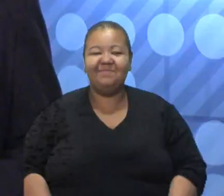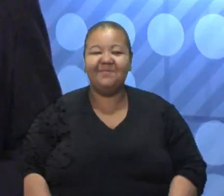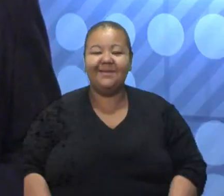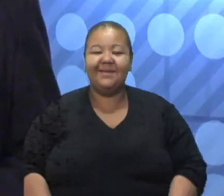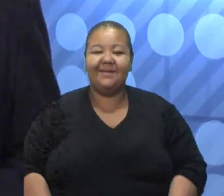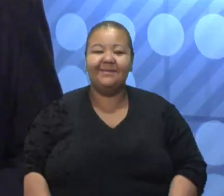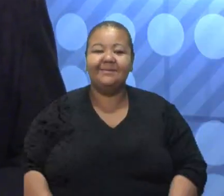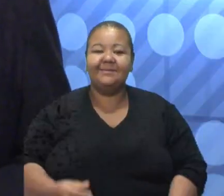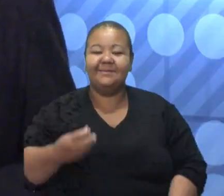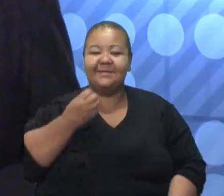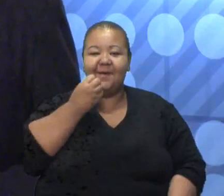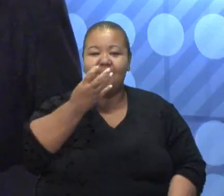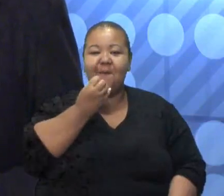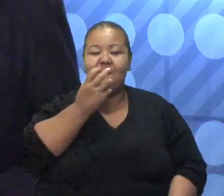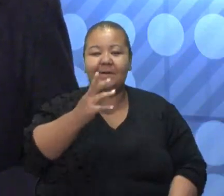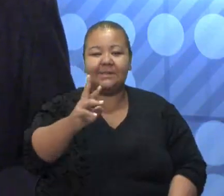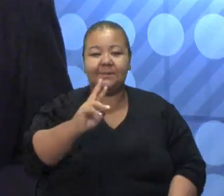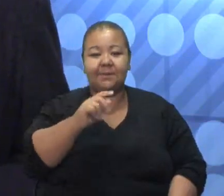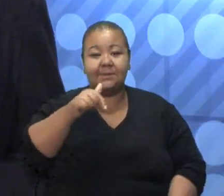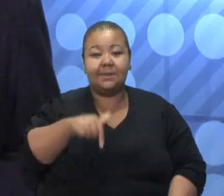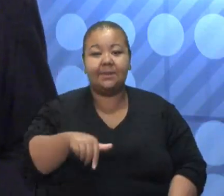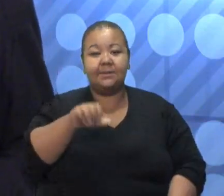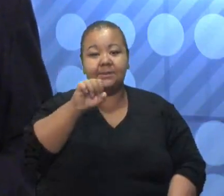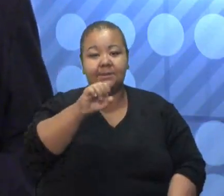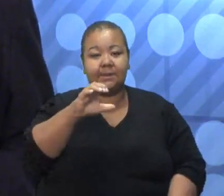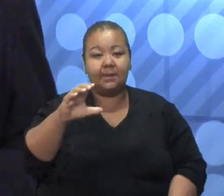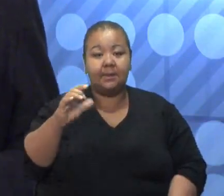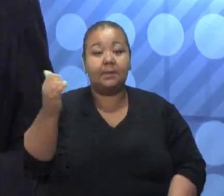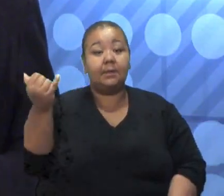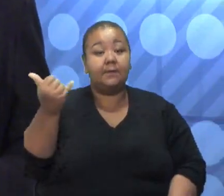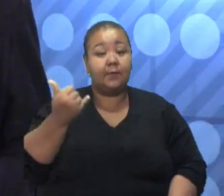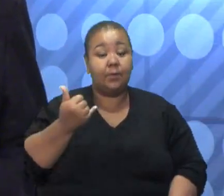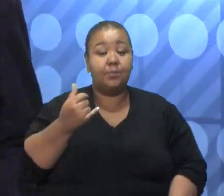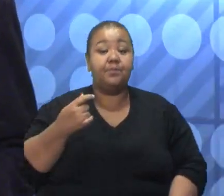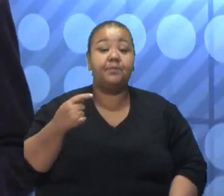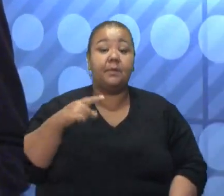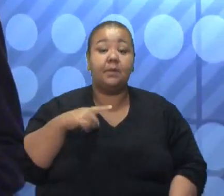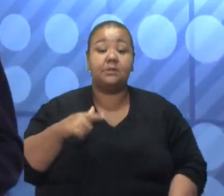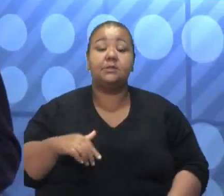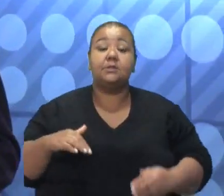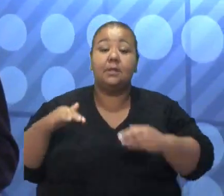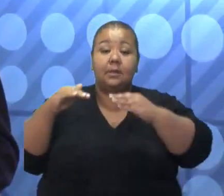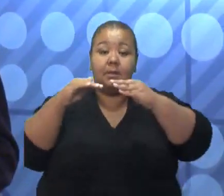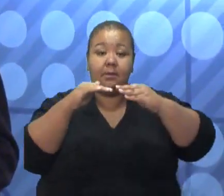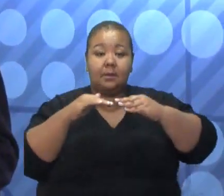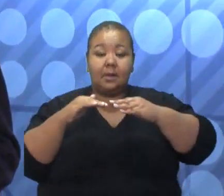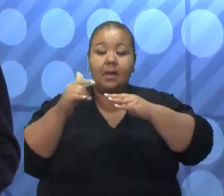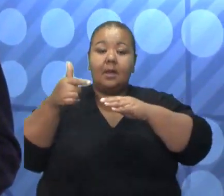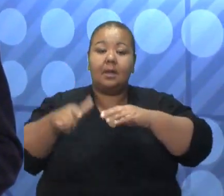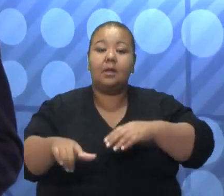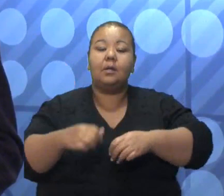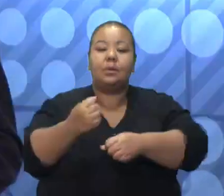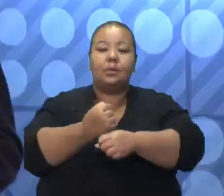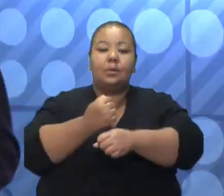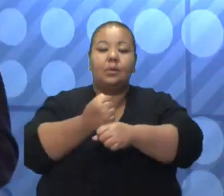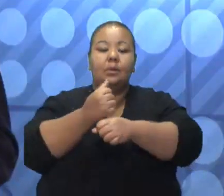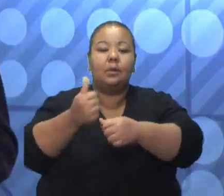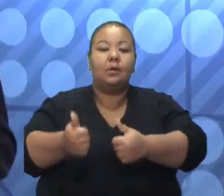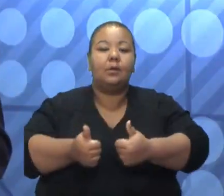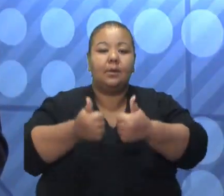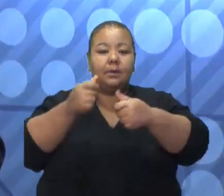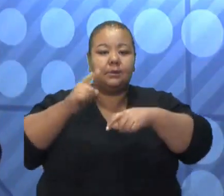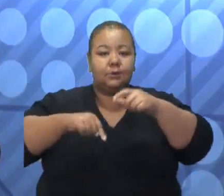Então vamos lá, boas contribuições aqui. Santa Catarina diz o seguinte: a gente tem com a padronização ganho na produtividade e qualidade dos